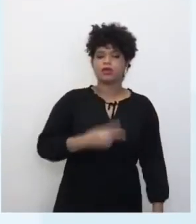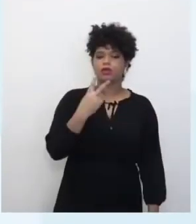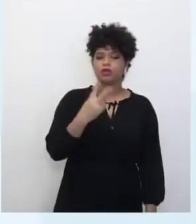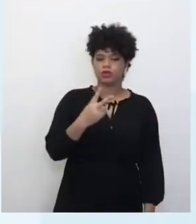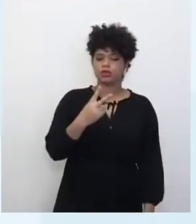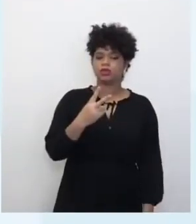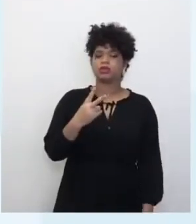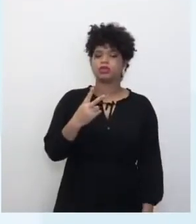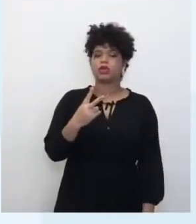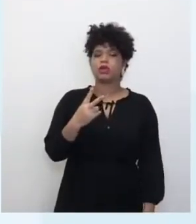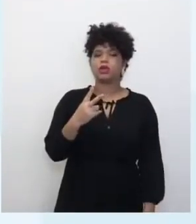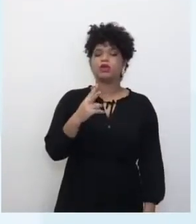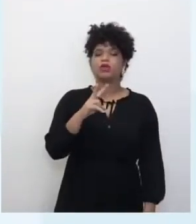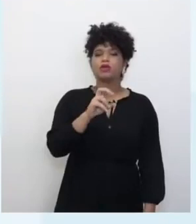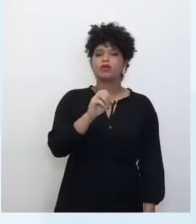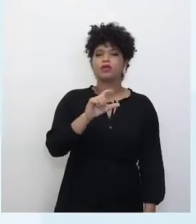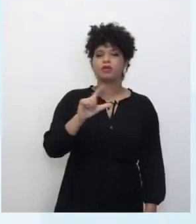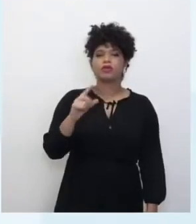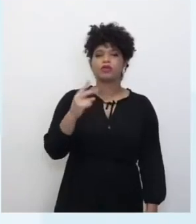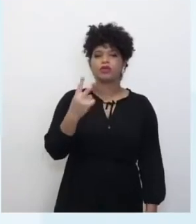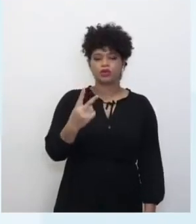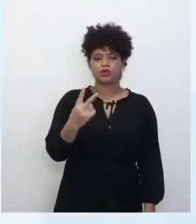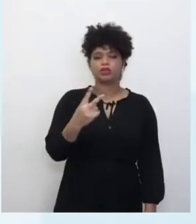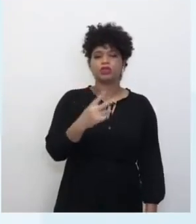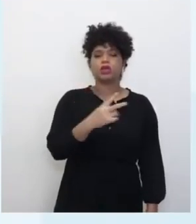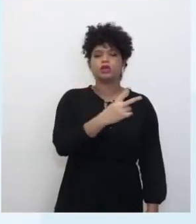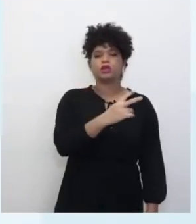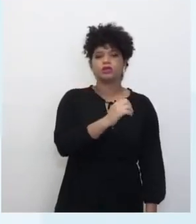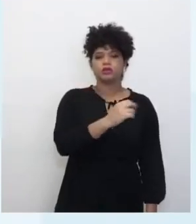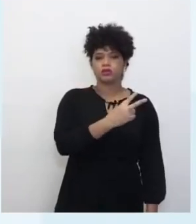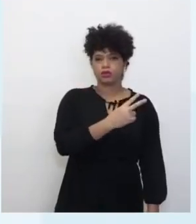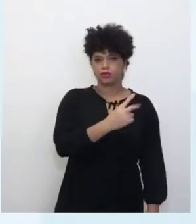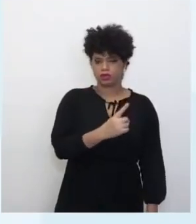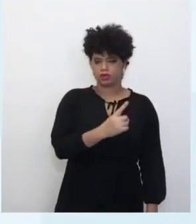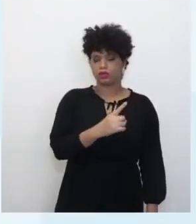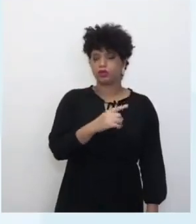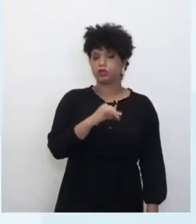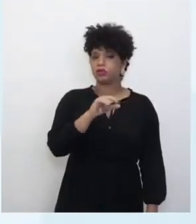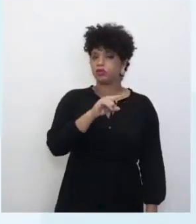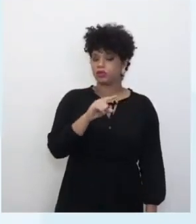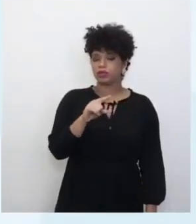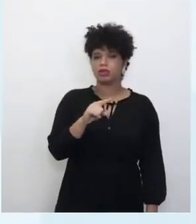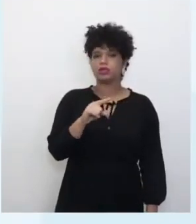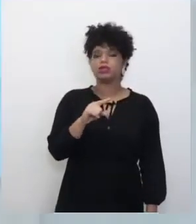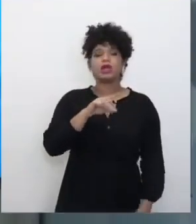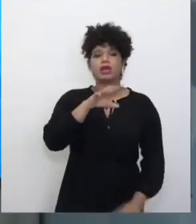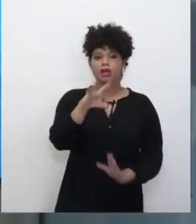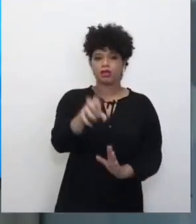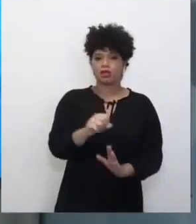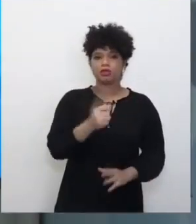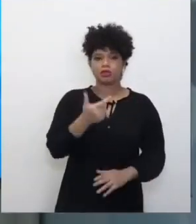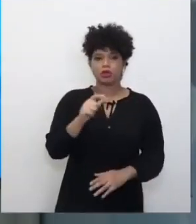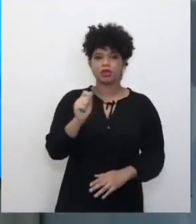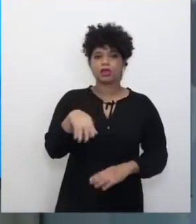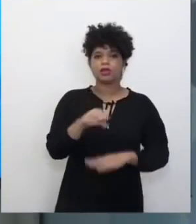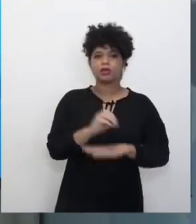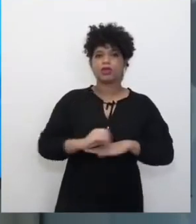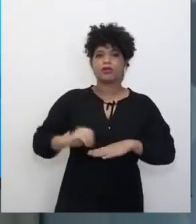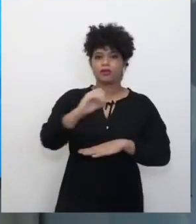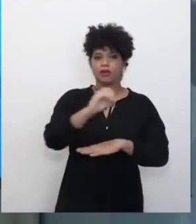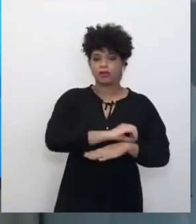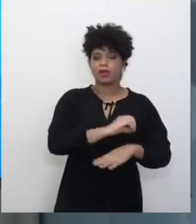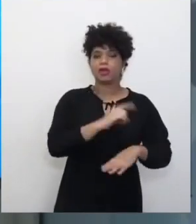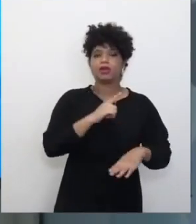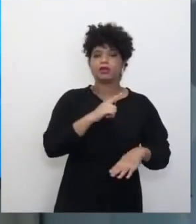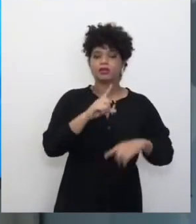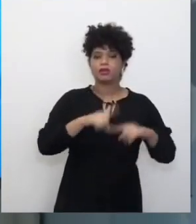atividades 2, volume 2, 2021. Para os alunos que ainda não têm o caderno, pode acessar pela IFAP, procurar no material de apoio,